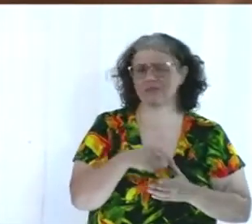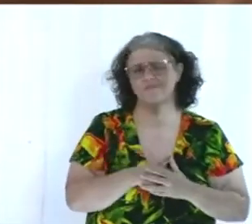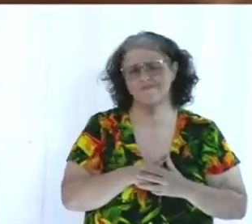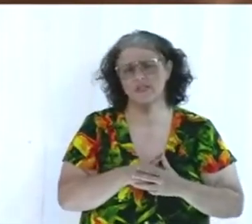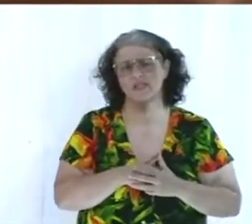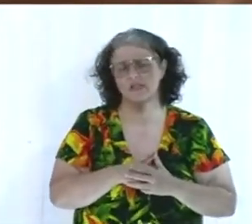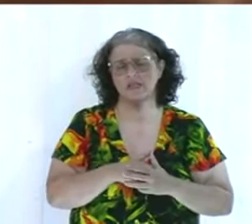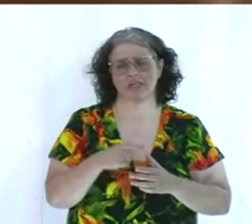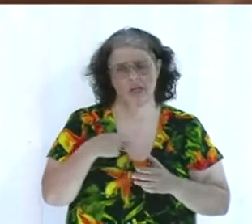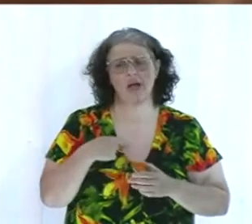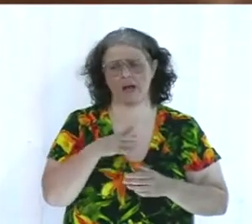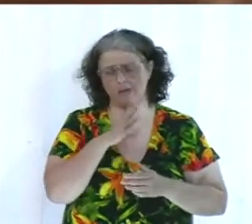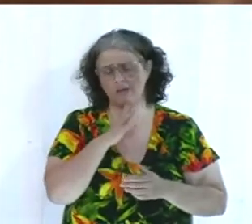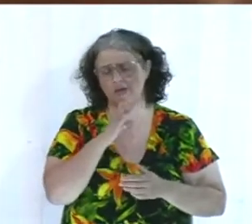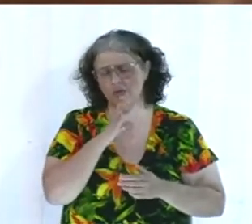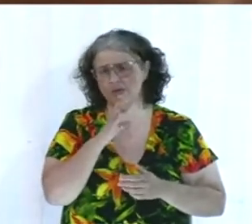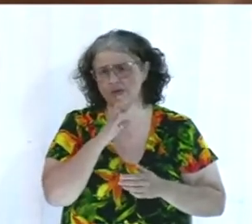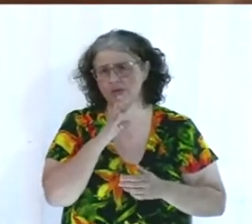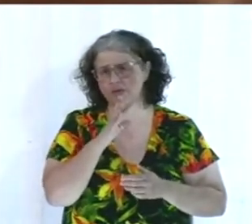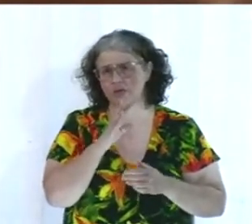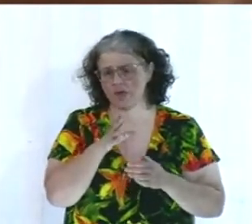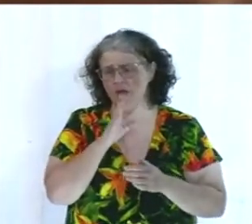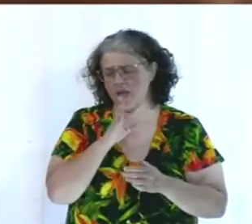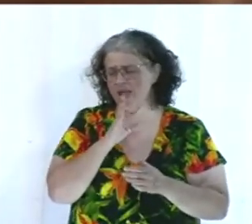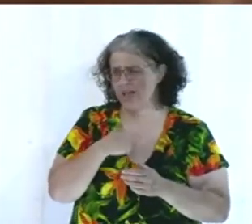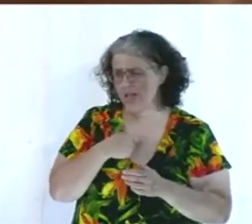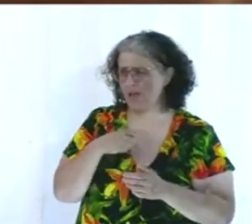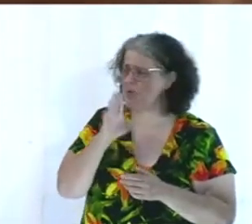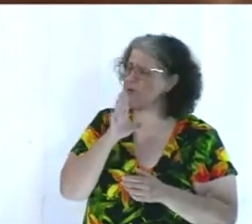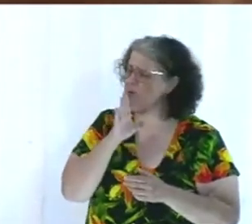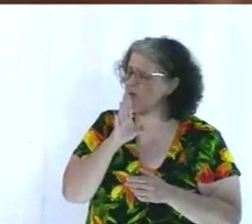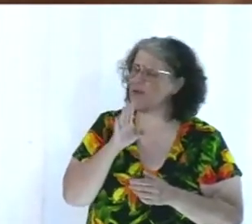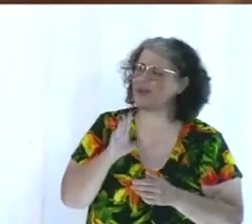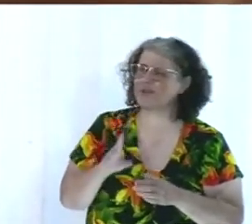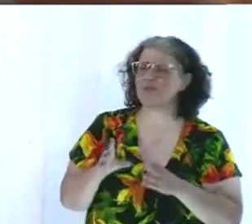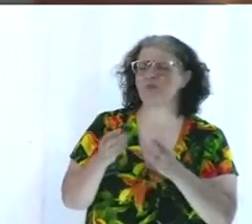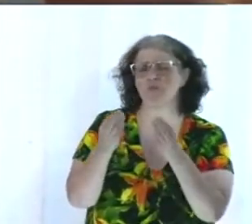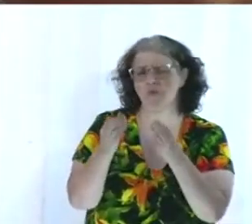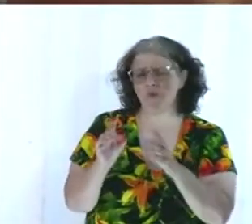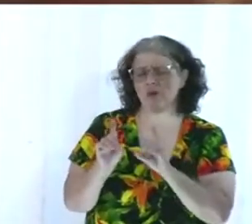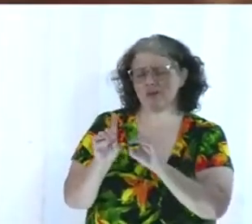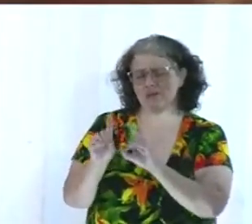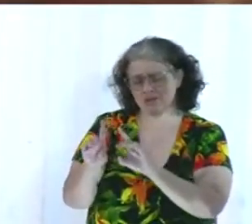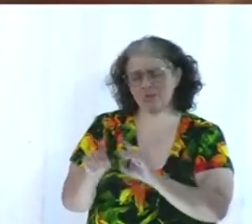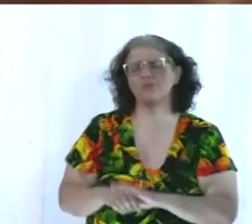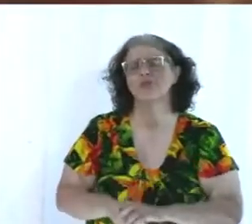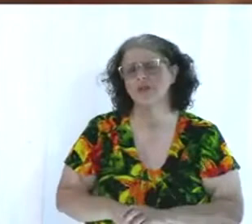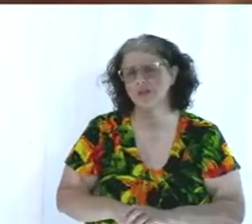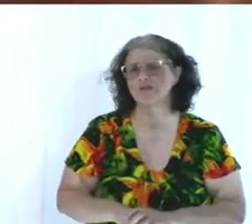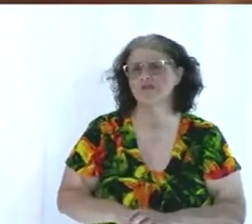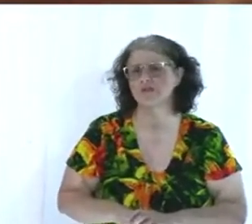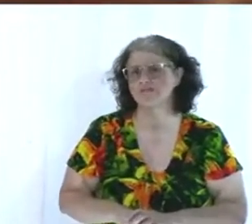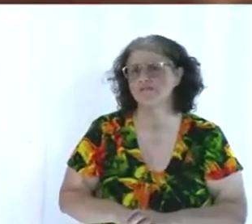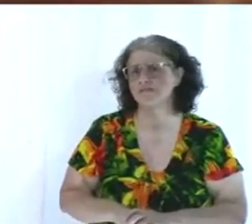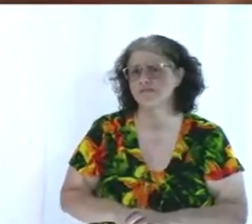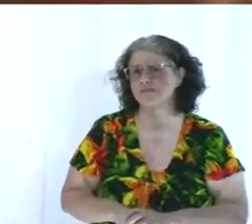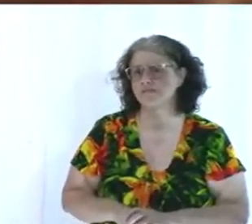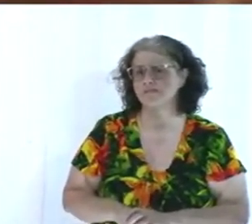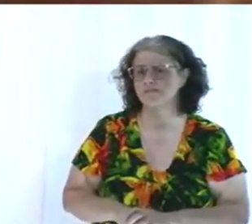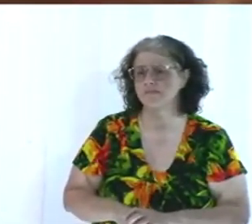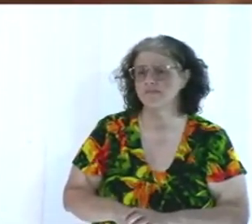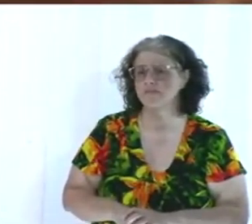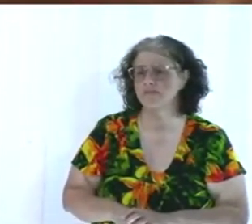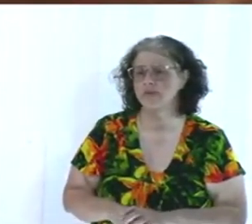eu sou capaz de detectar, eu tenho um aparelho, alguma coisa que Deus me deu, que eu consigo detectar, eu sou um caçador